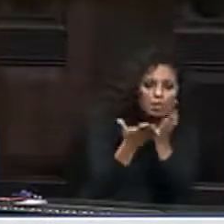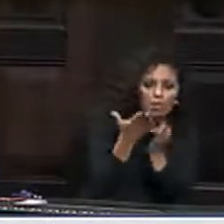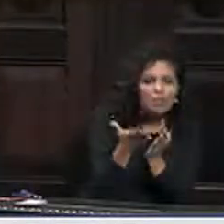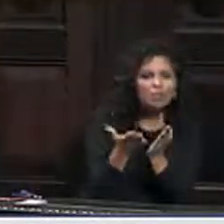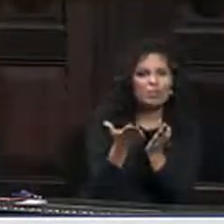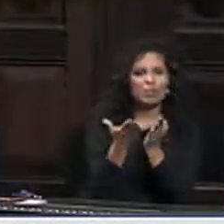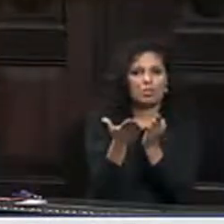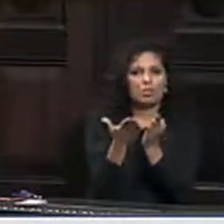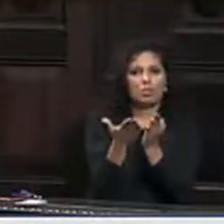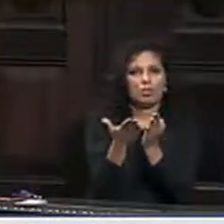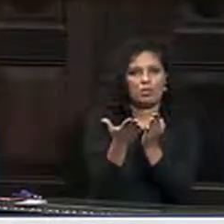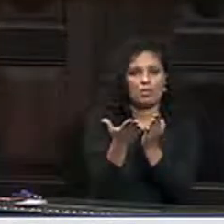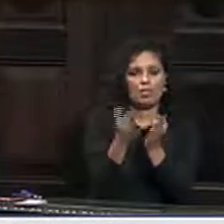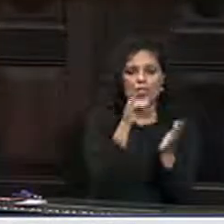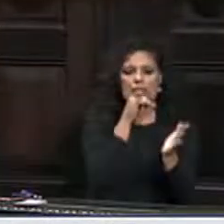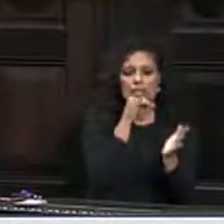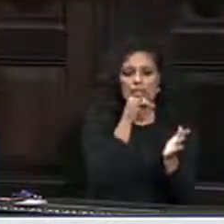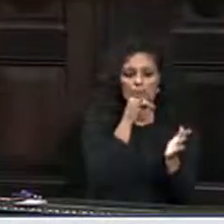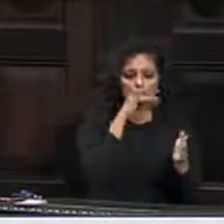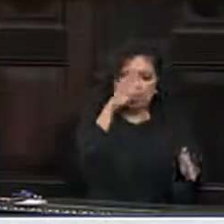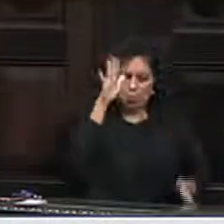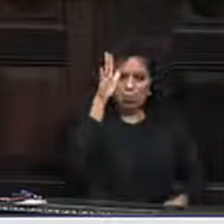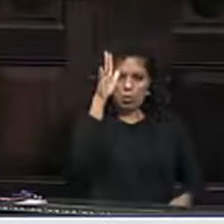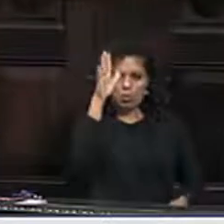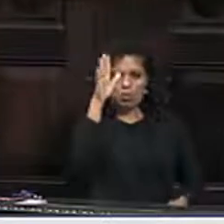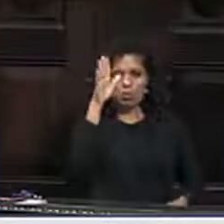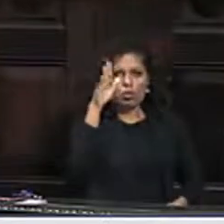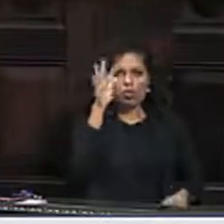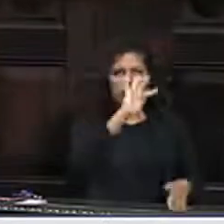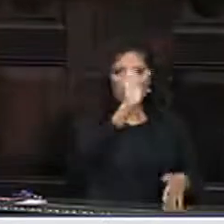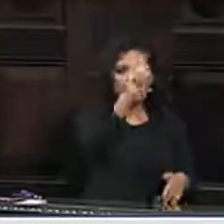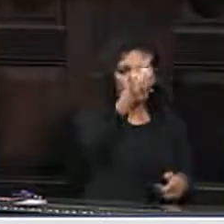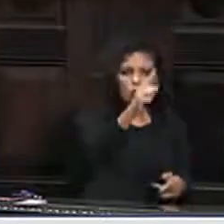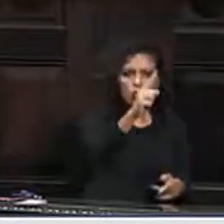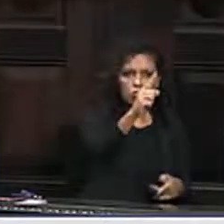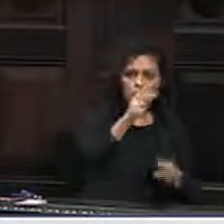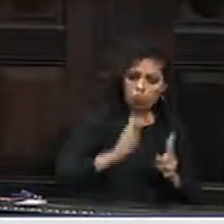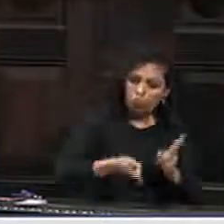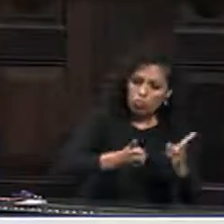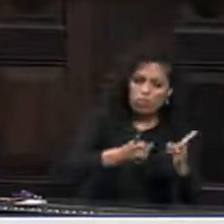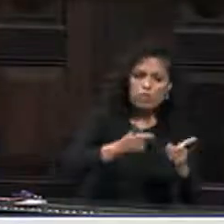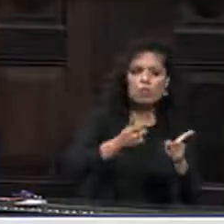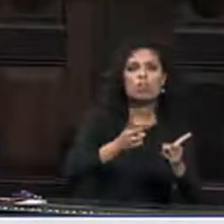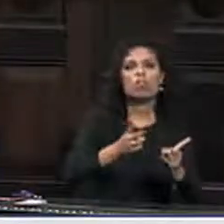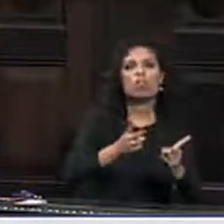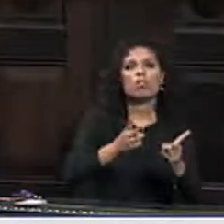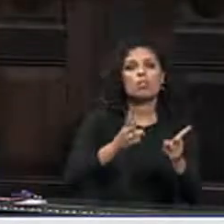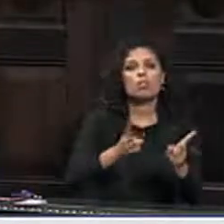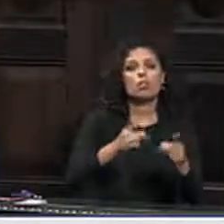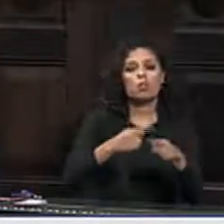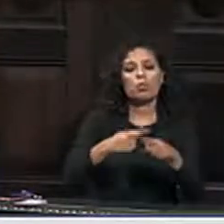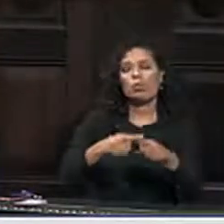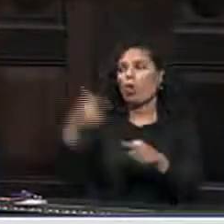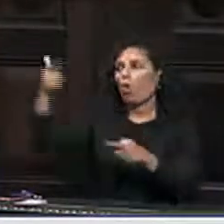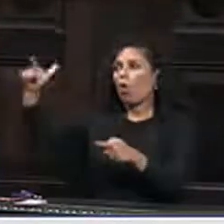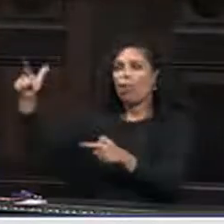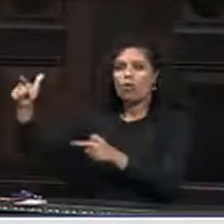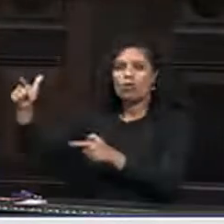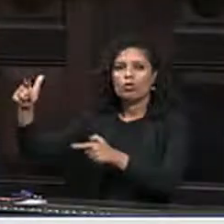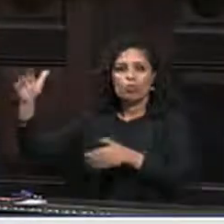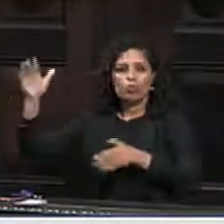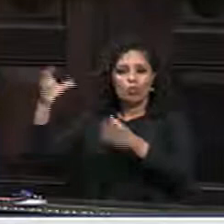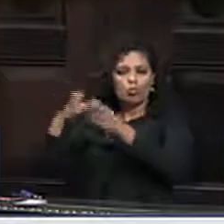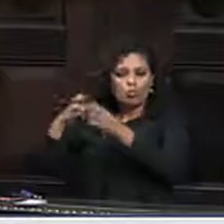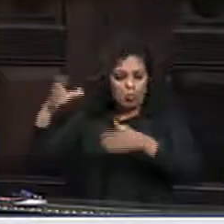invasões de outras facções. Cansamos de denunciar isso aqui, mas